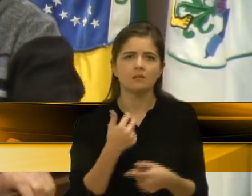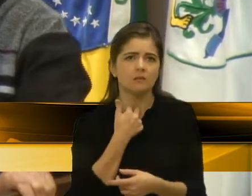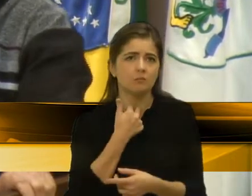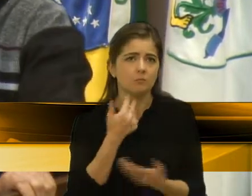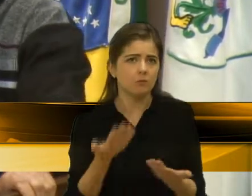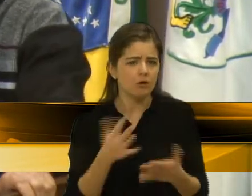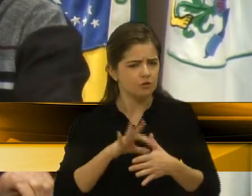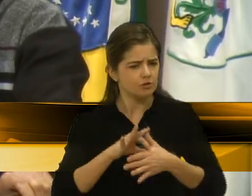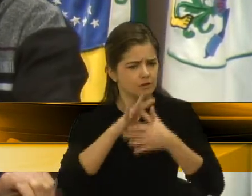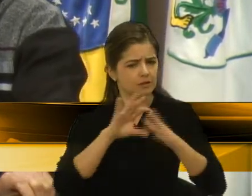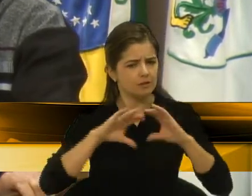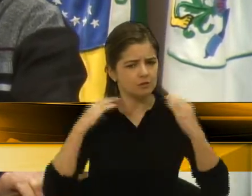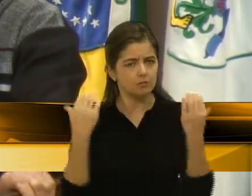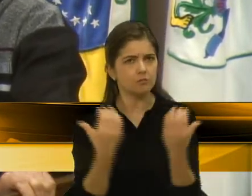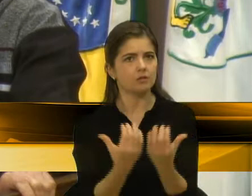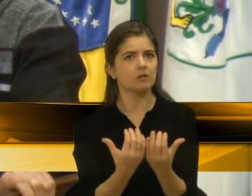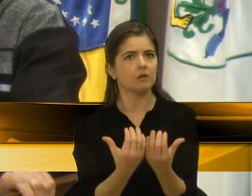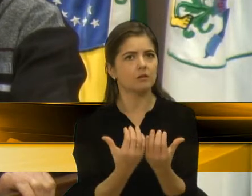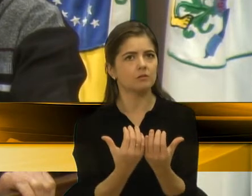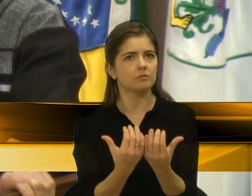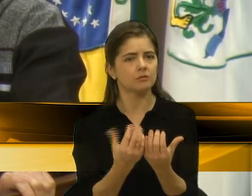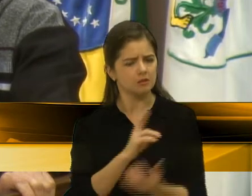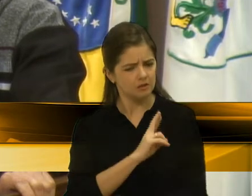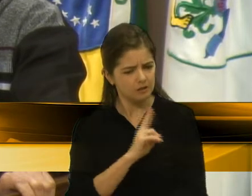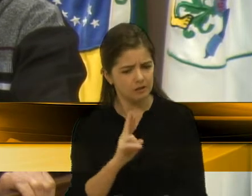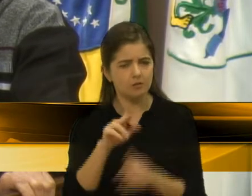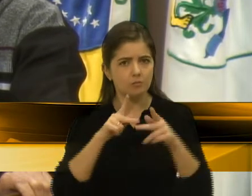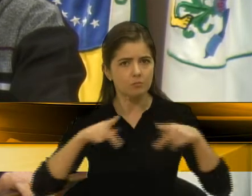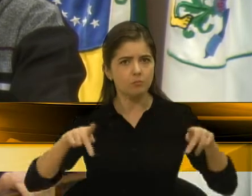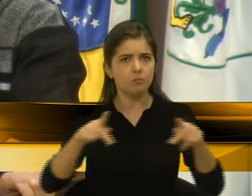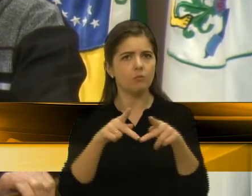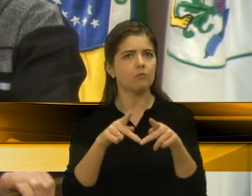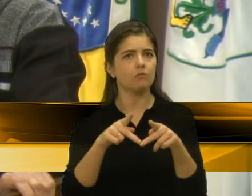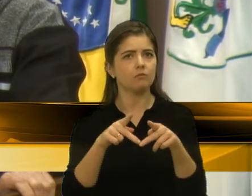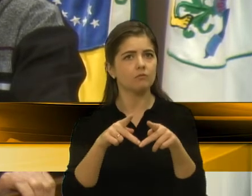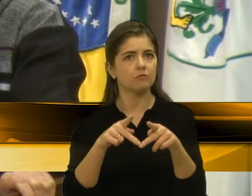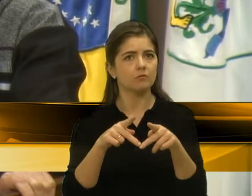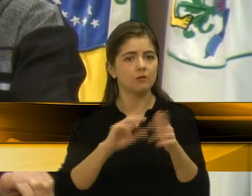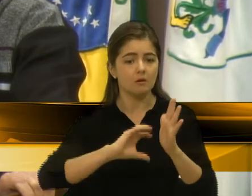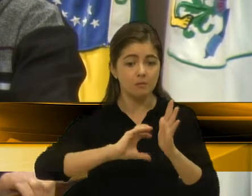Não pode um líder comunitário, como ele é também, um representante do povo, que o seu partido